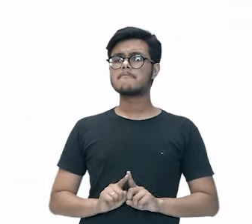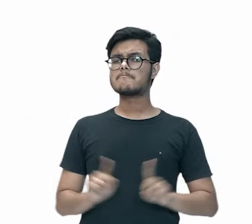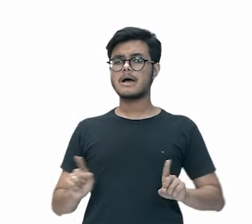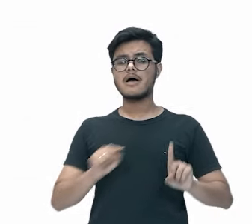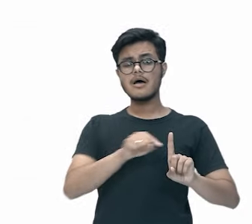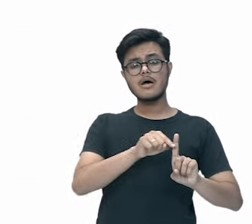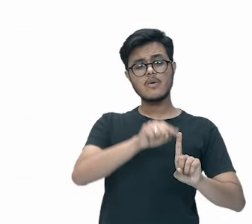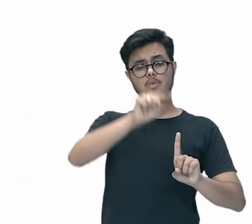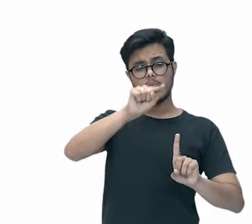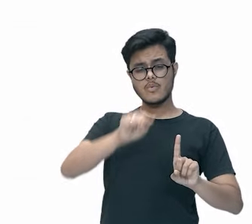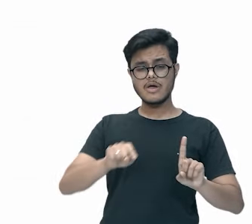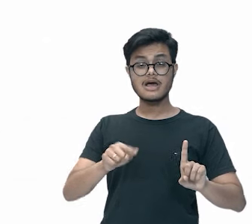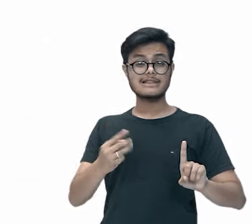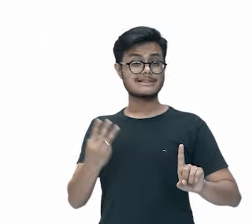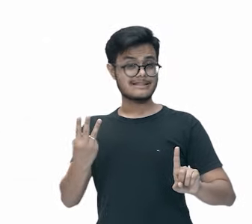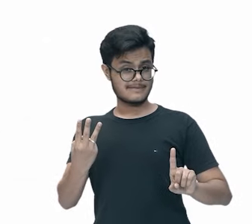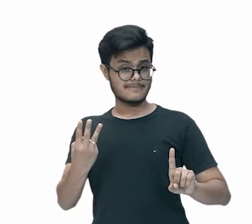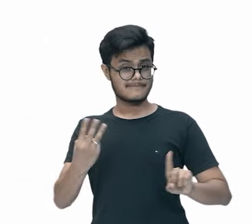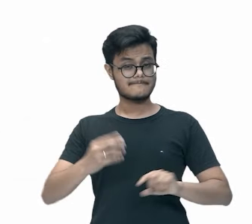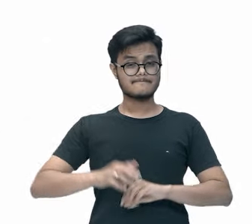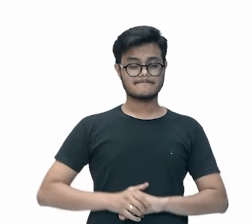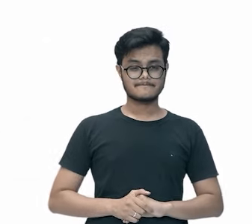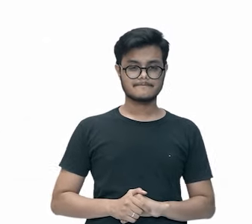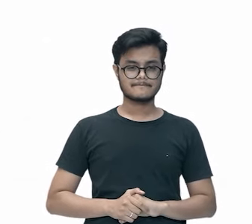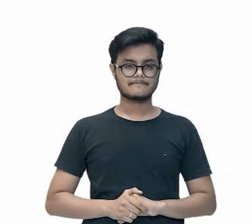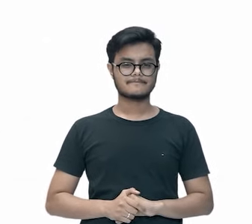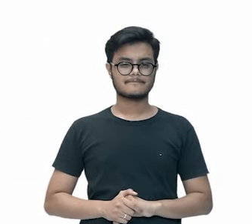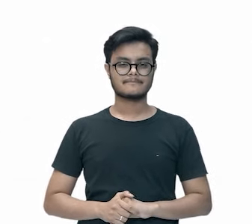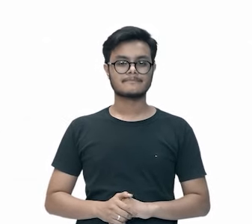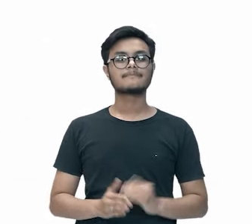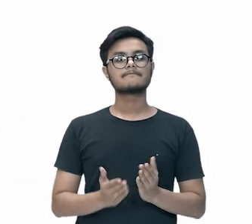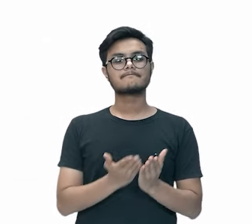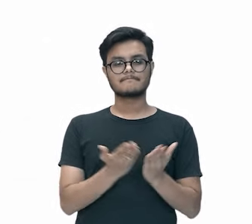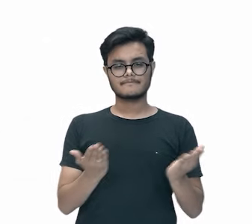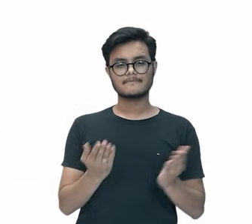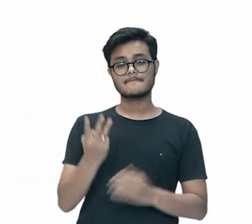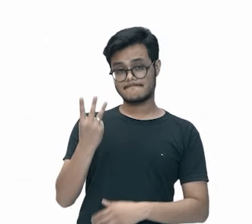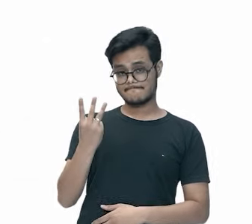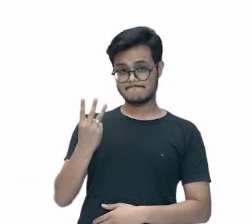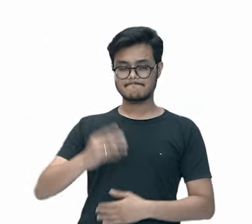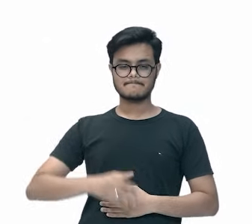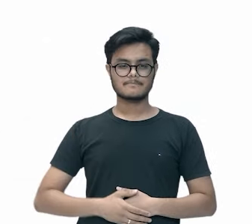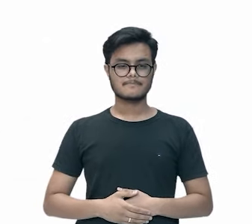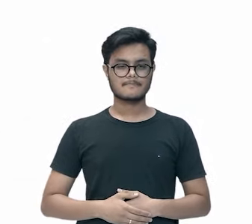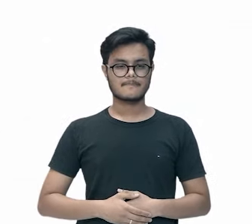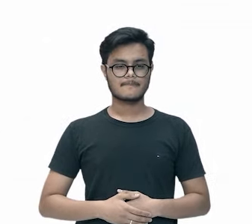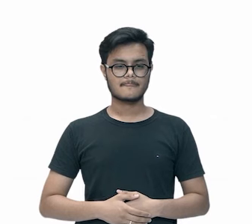possui uma ligação tripla. Lembrando que a tripla é aquela que tem 3 tracinhos, tá?